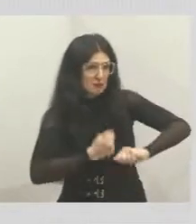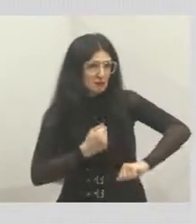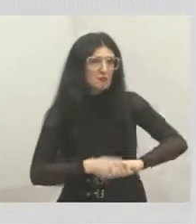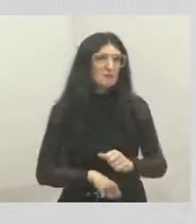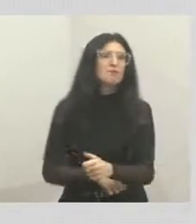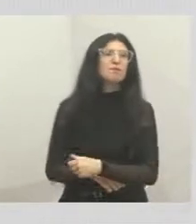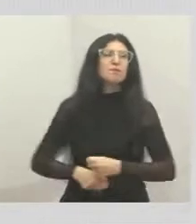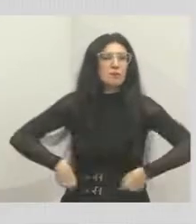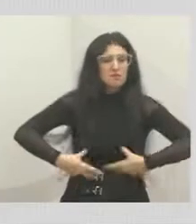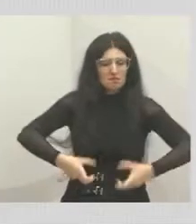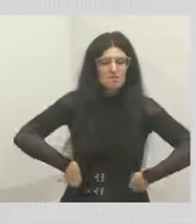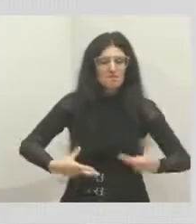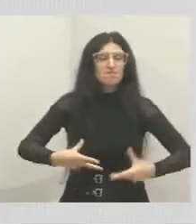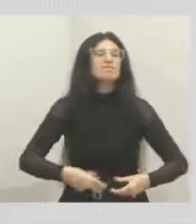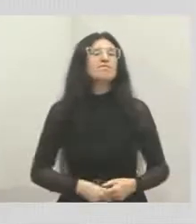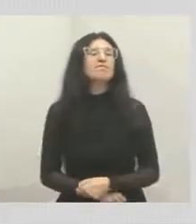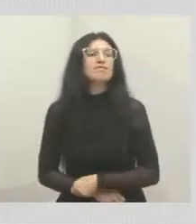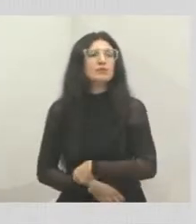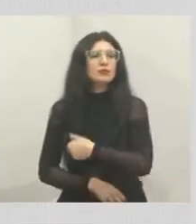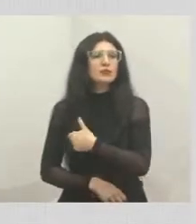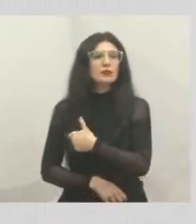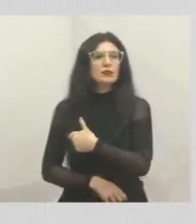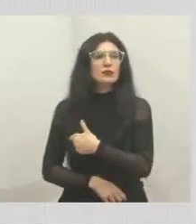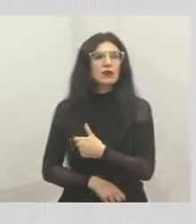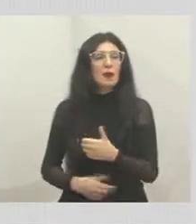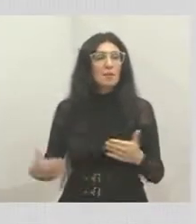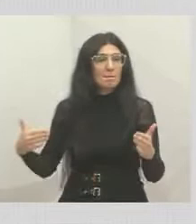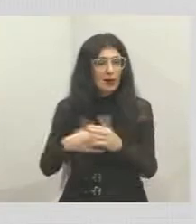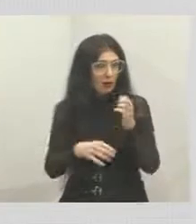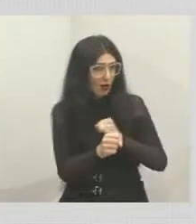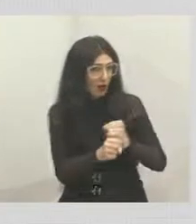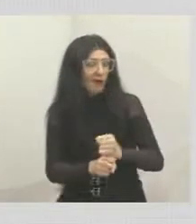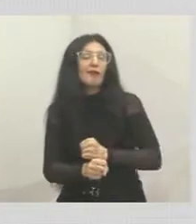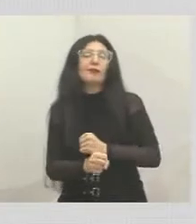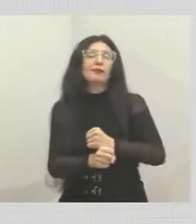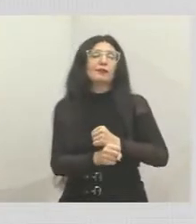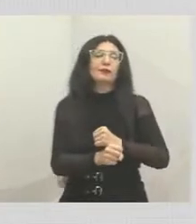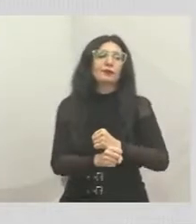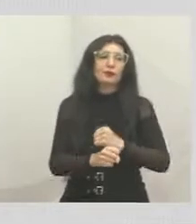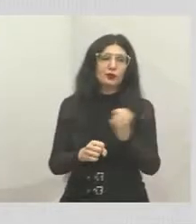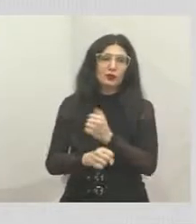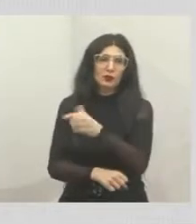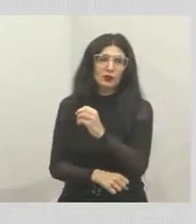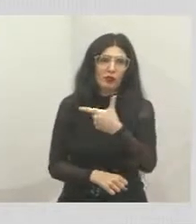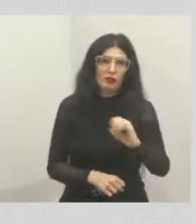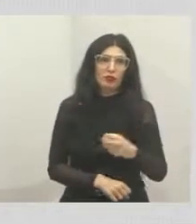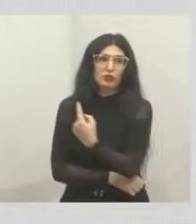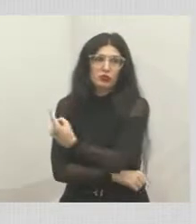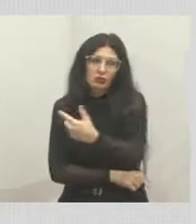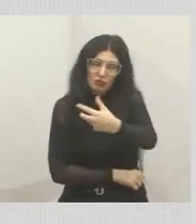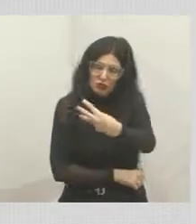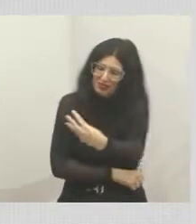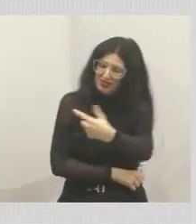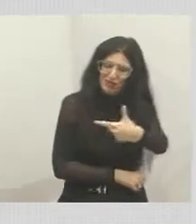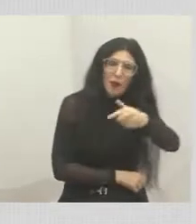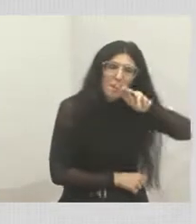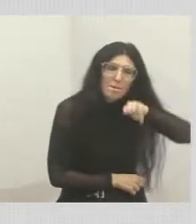Administração, gastos com administração, meta anual orçamentária para 2020,